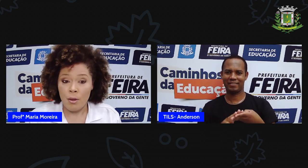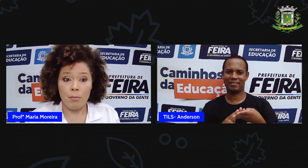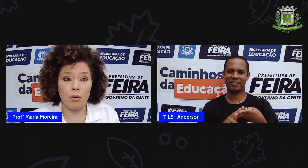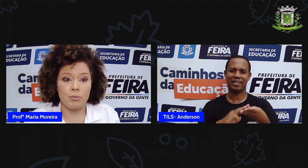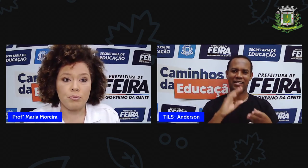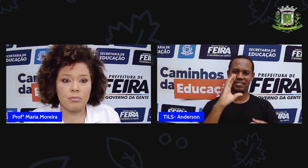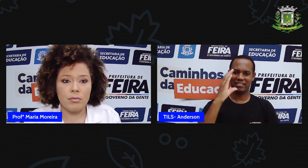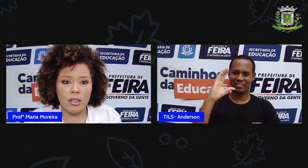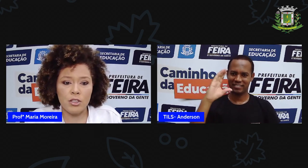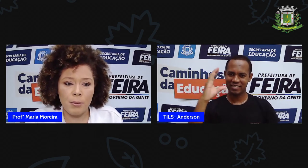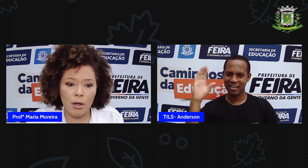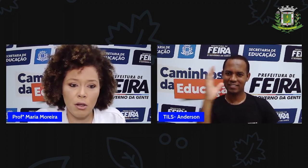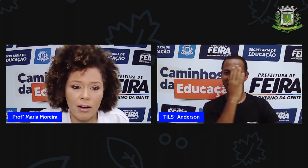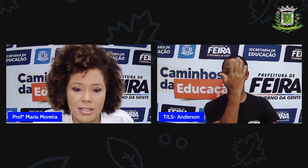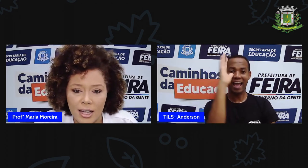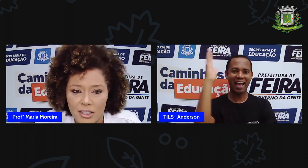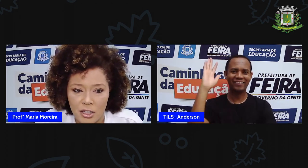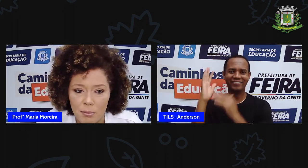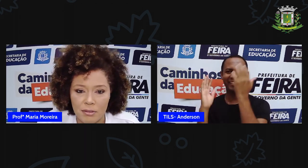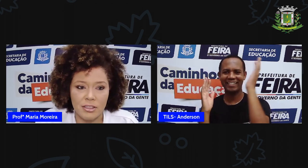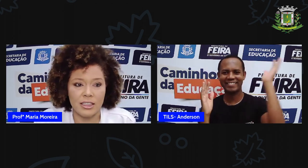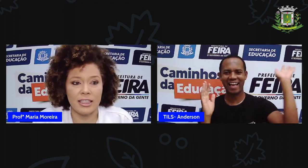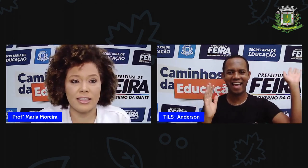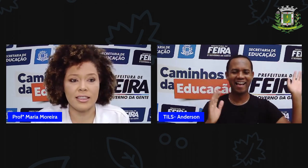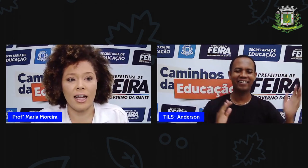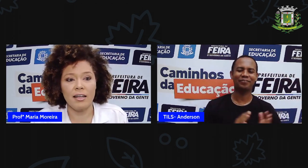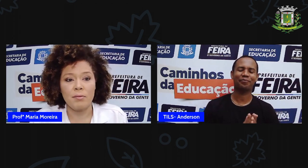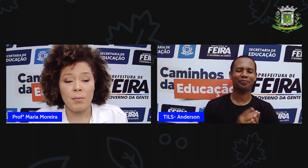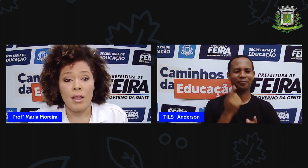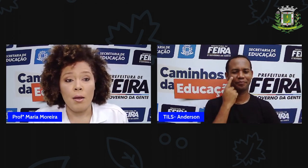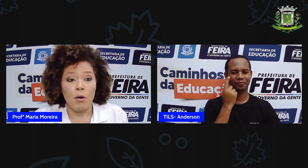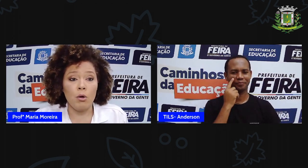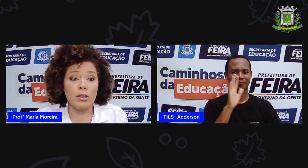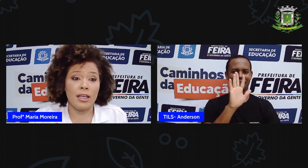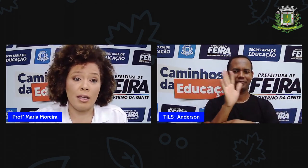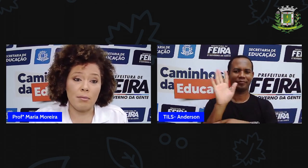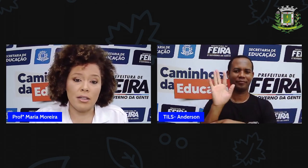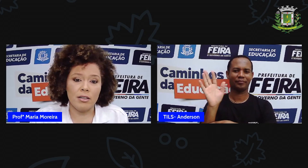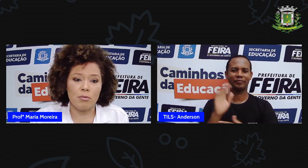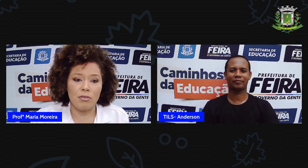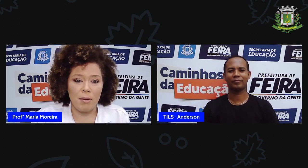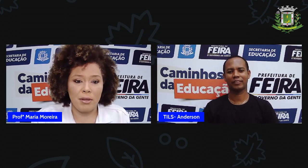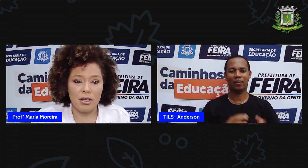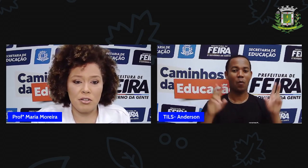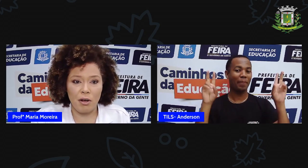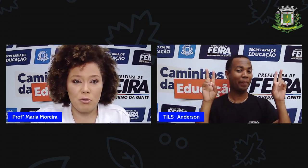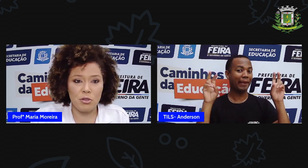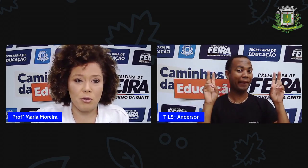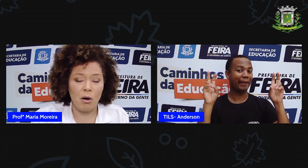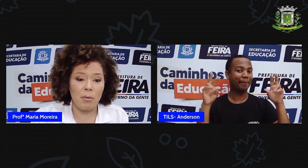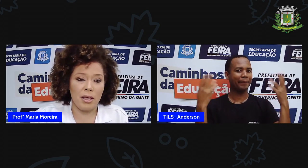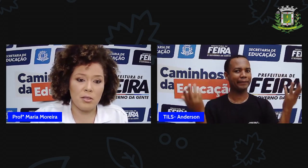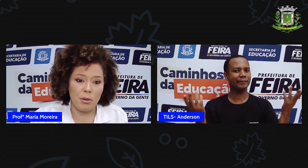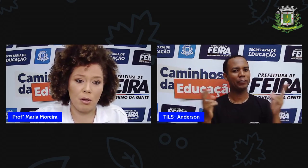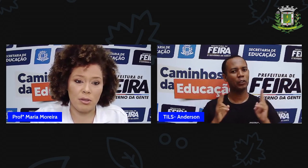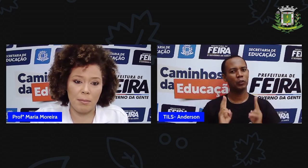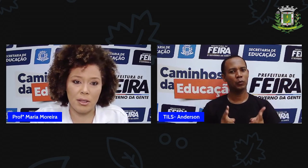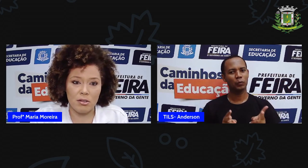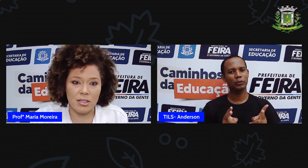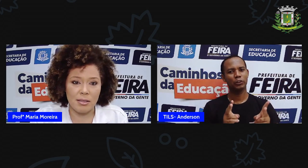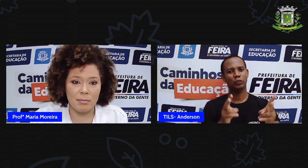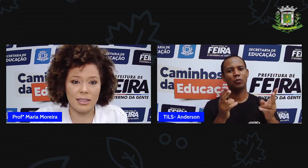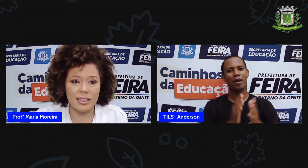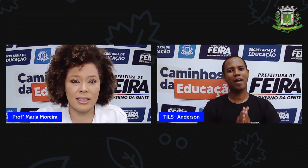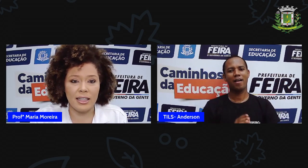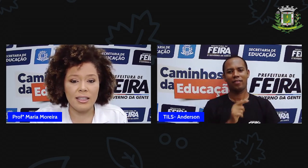natureza. Bom, deixa eu colocar o slide aqui para vocês, tá? O tema, obviamente, vai continuar o mesmo, porque é o tema